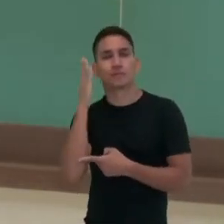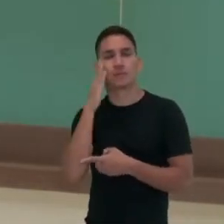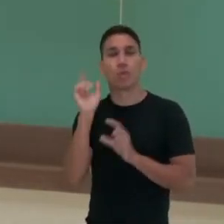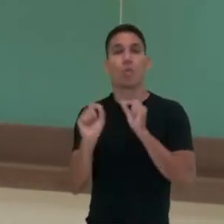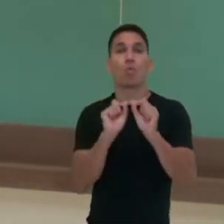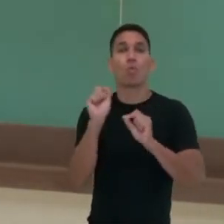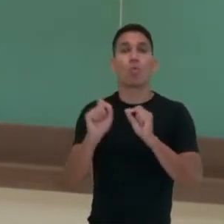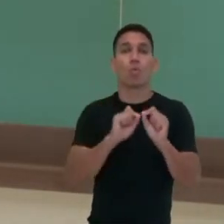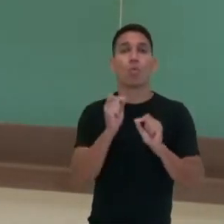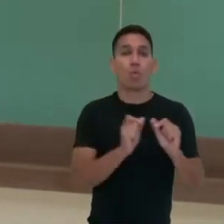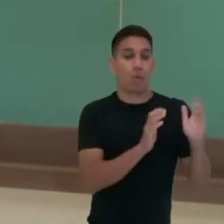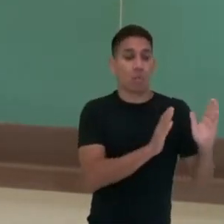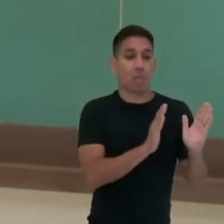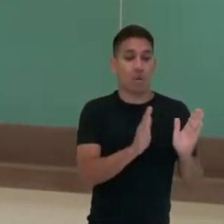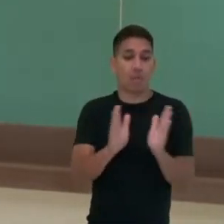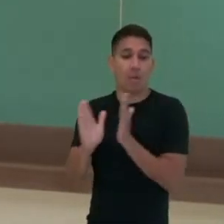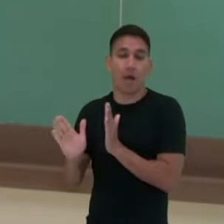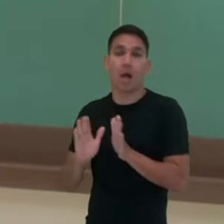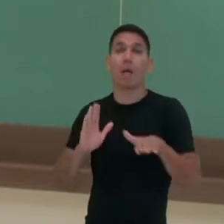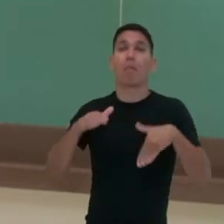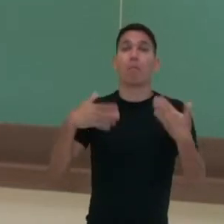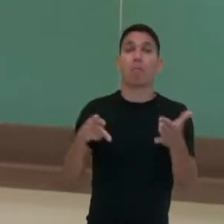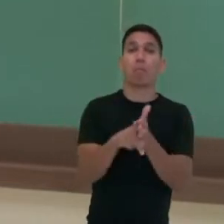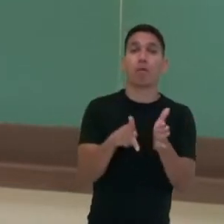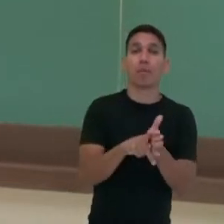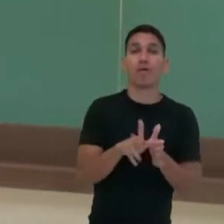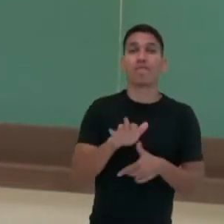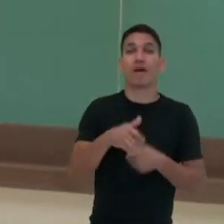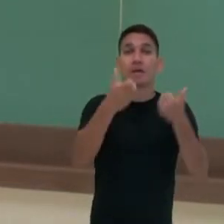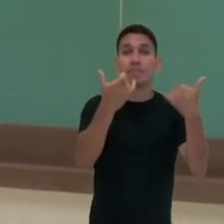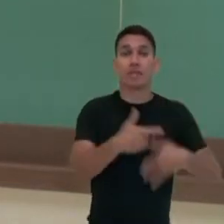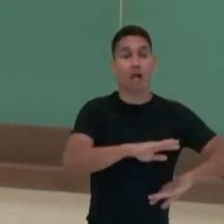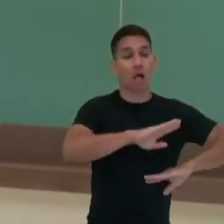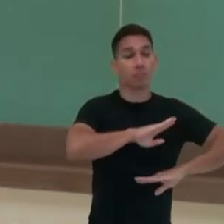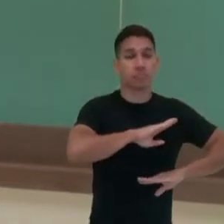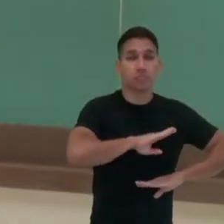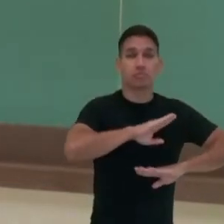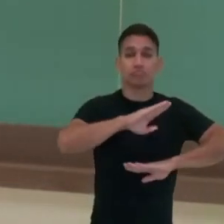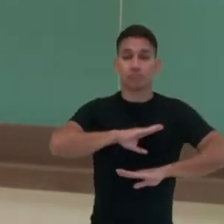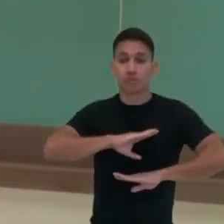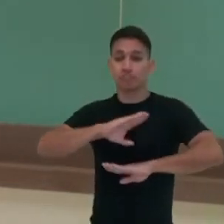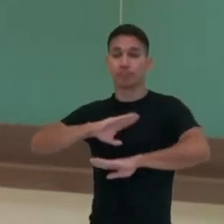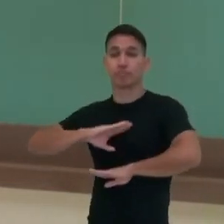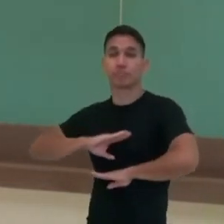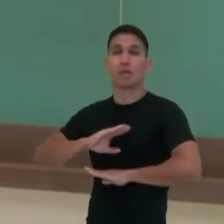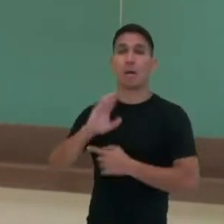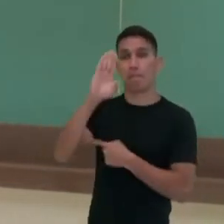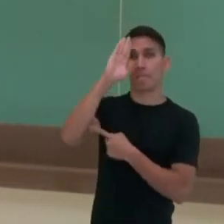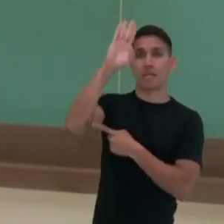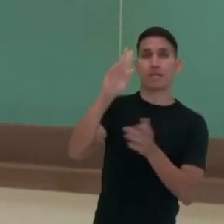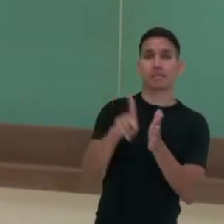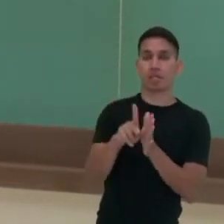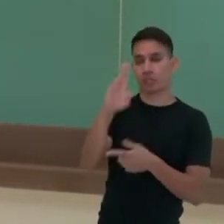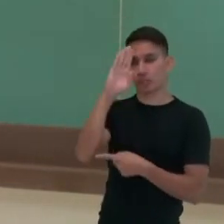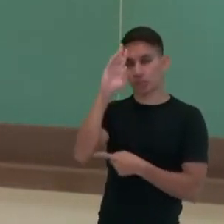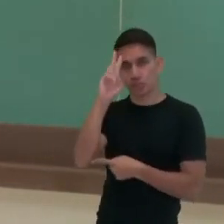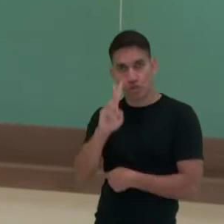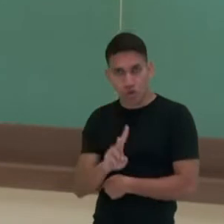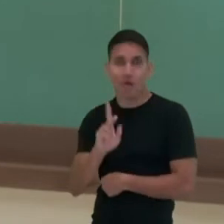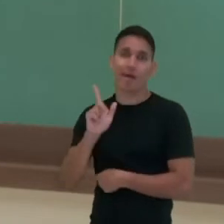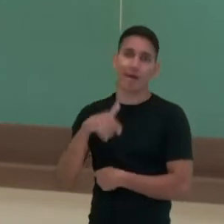é o enredo, nós vamos colocando lá os acontecimentos principais da história, certo? Que é